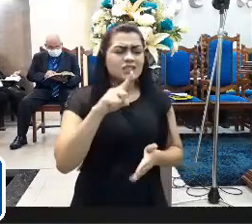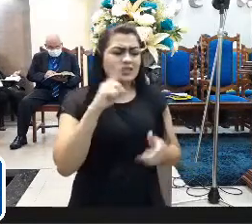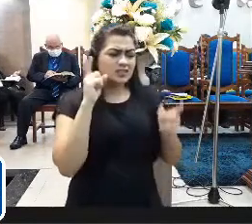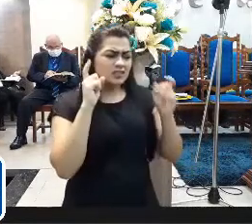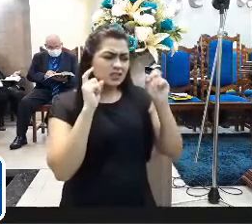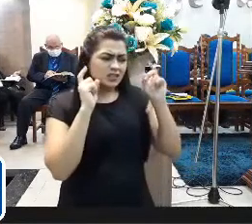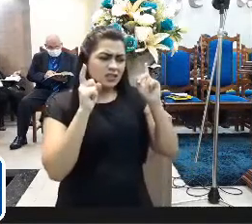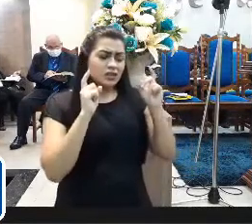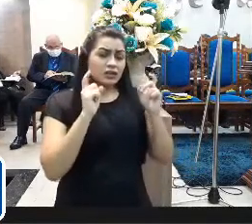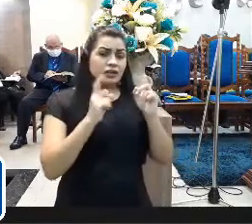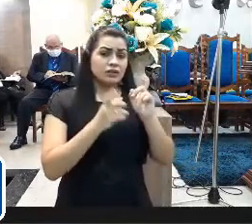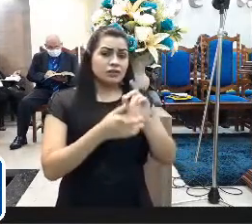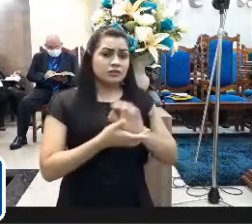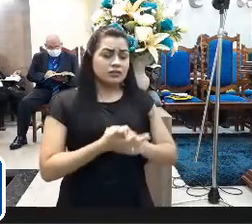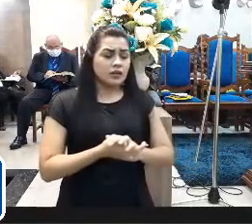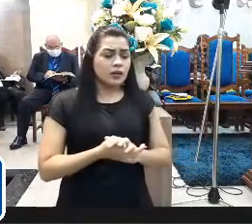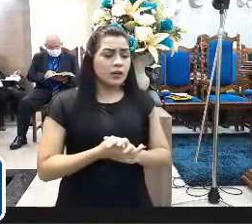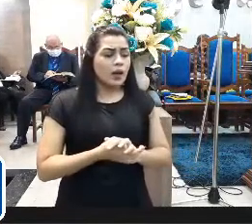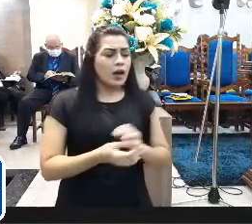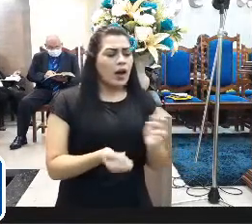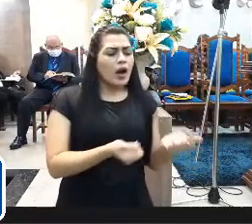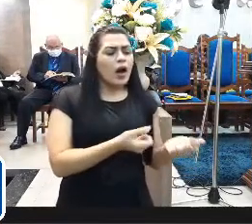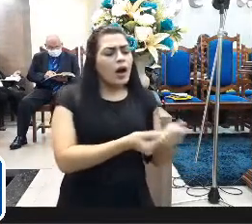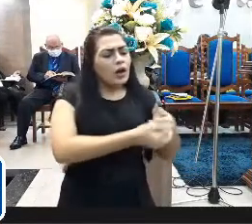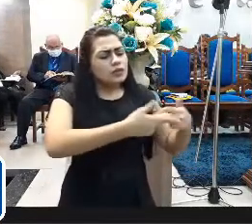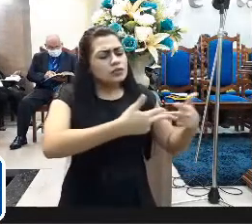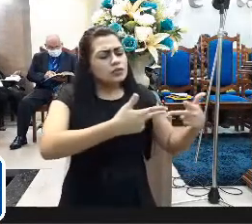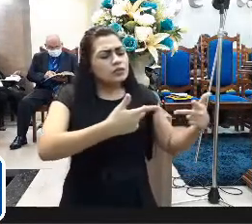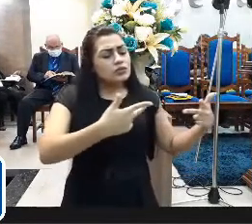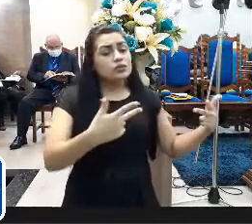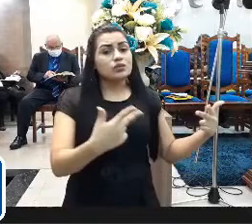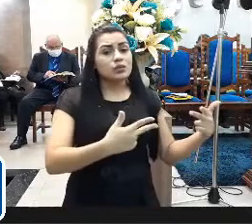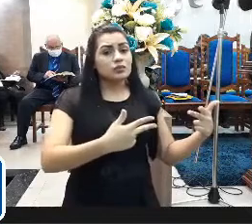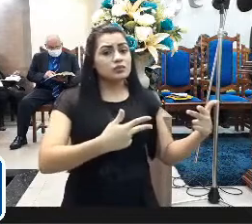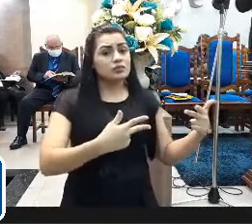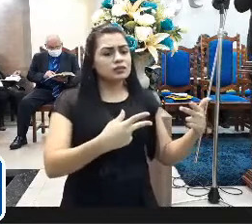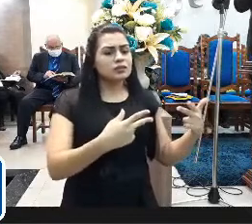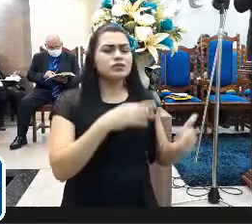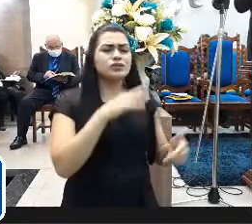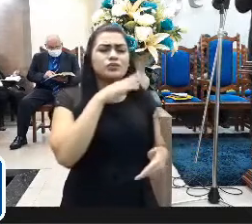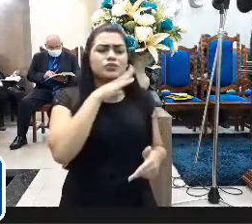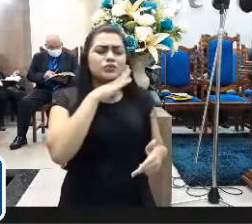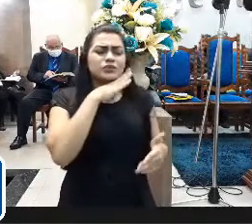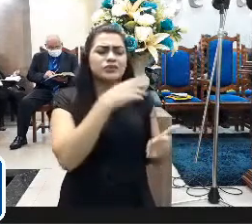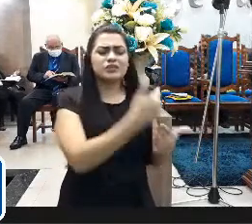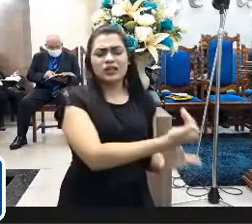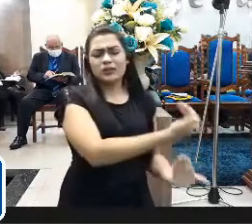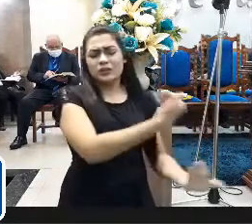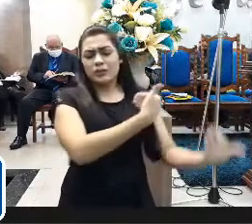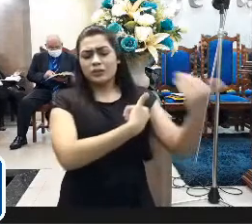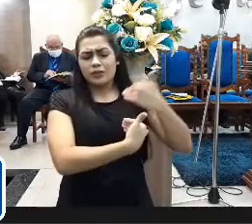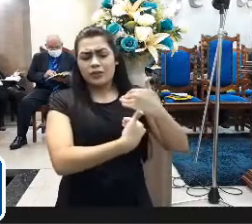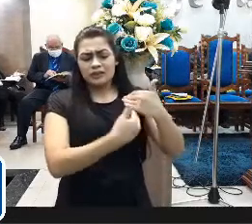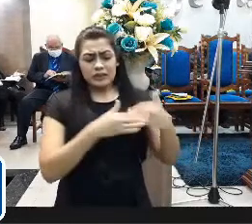vos tentar, como se coisa estranha vos acontecesse. Não estranhe, não. Não se surpreenda, não. Isso